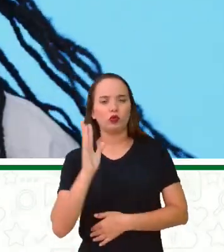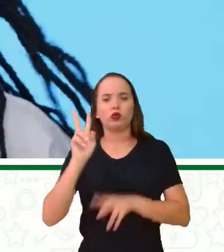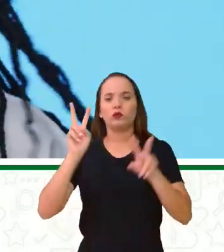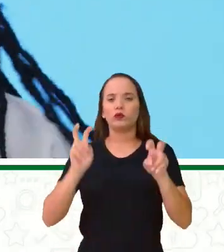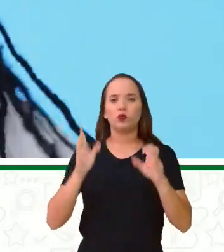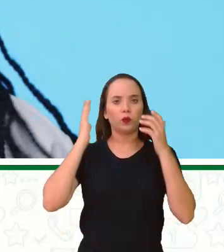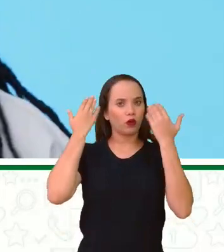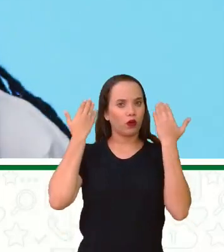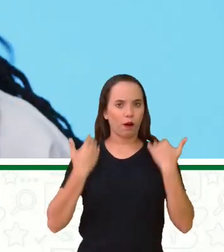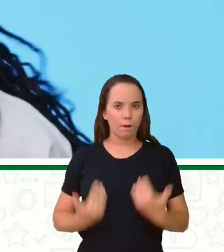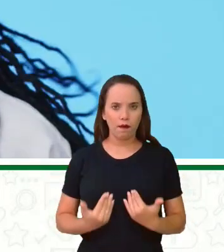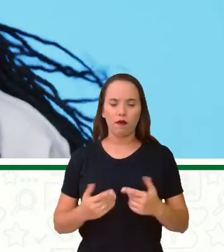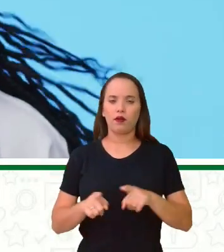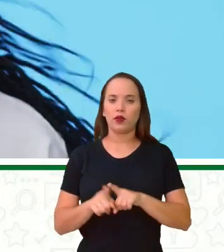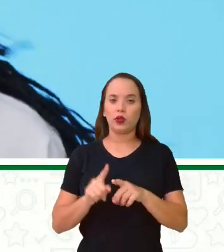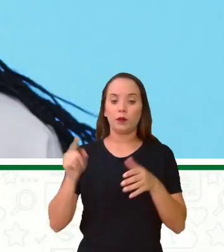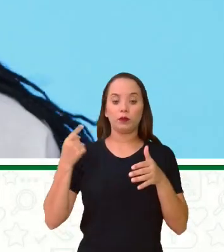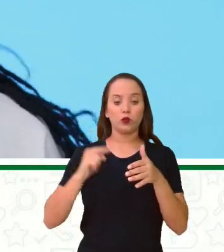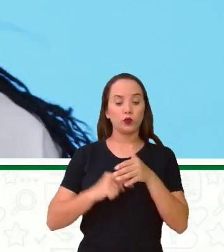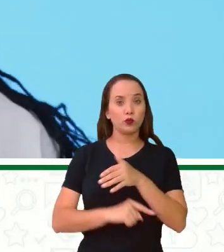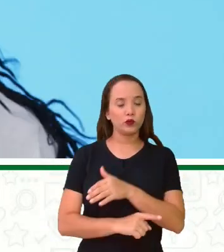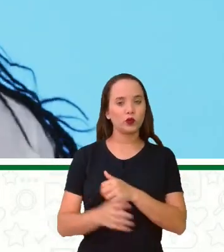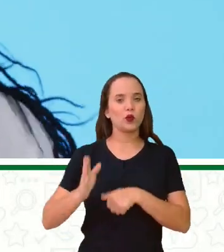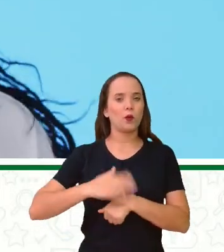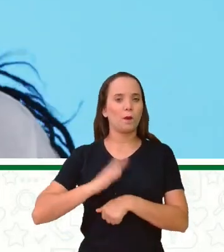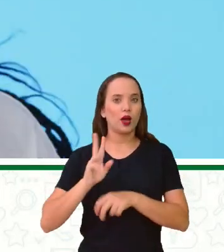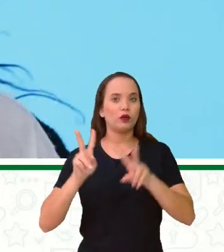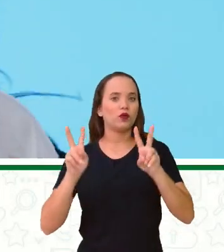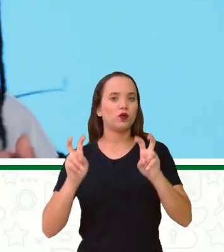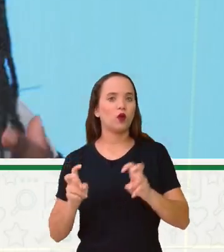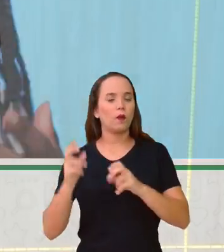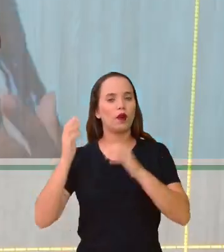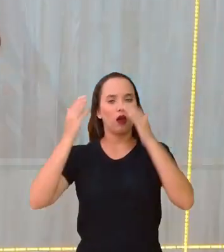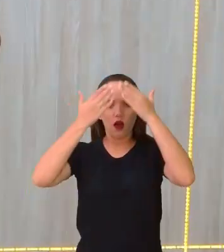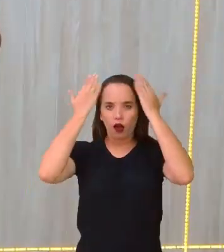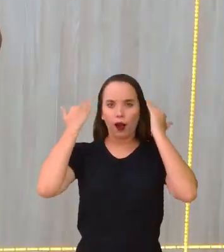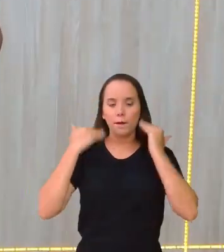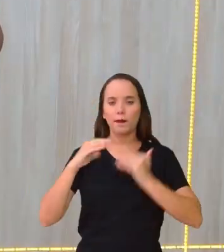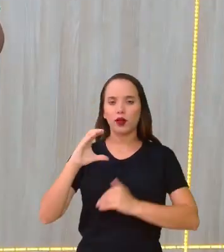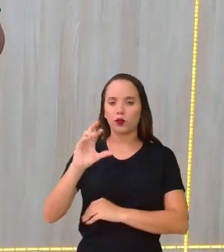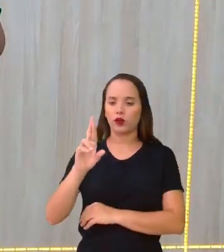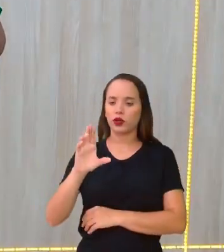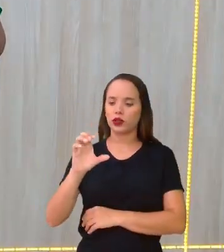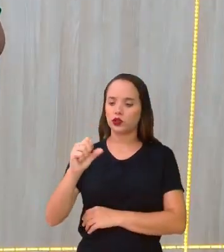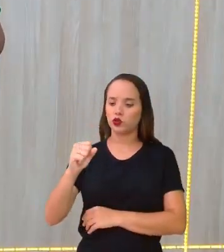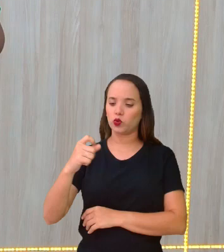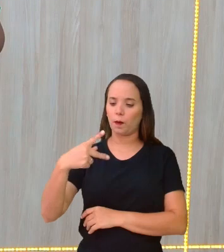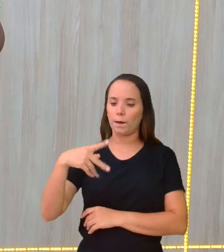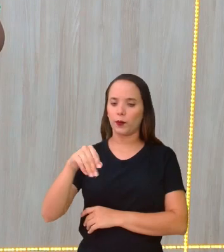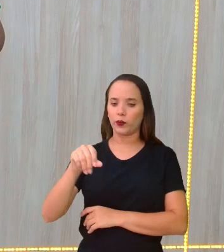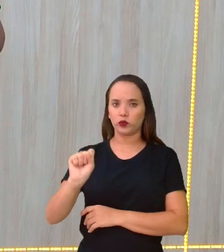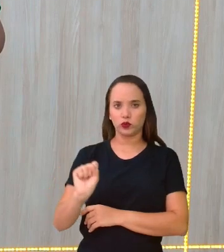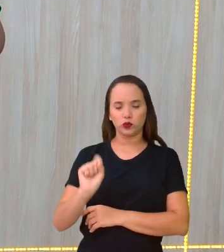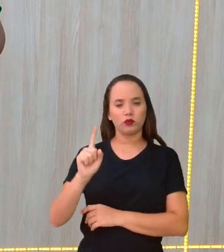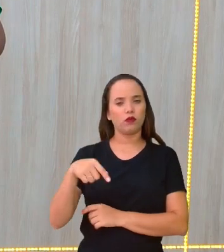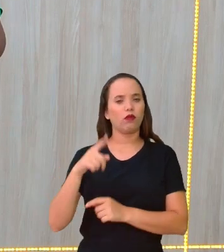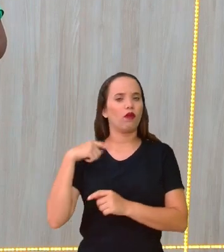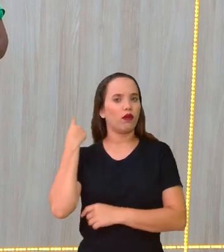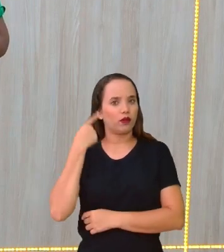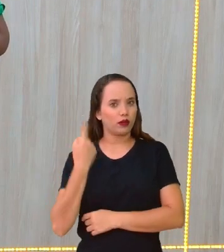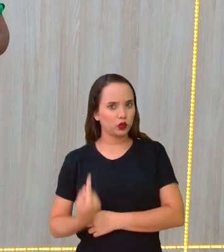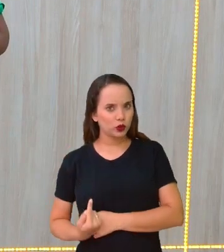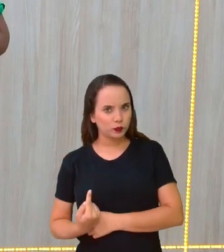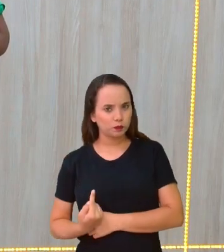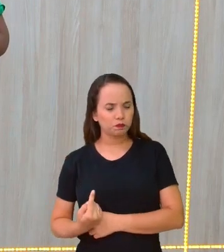mais profundamente ainda de cabelos crespos, de cabelos cacheados.